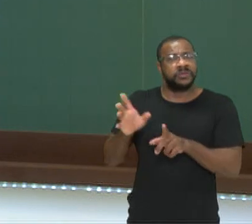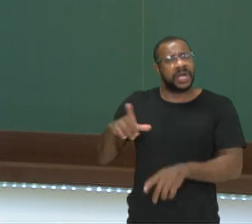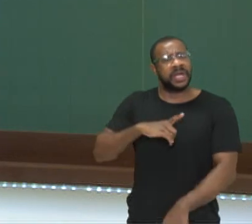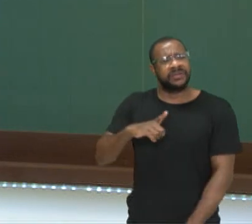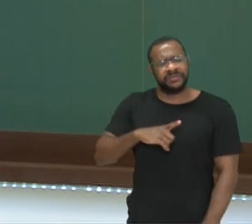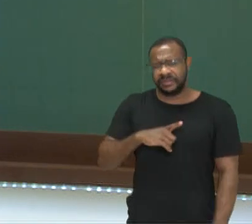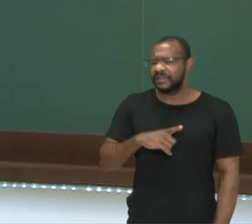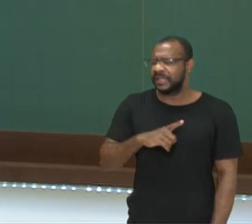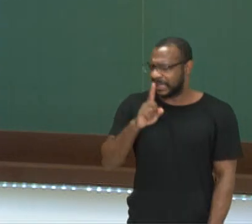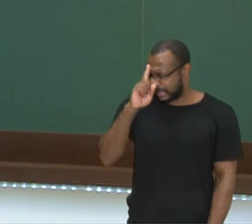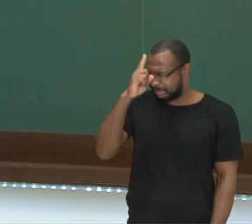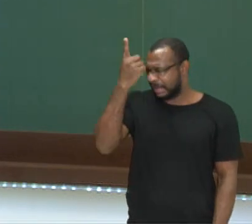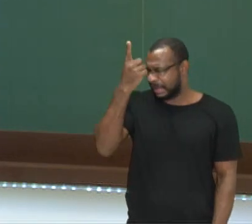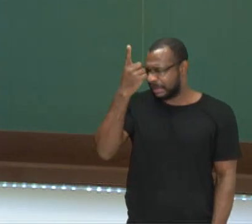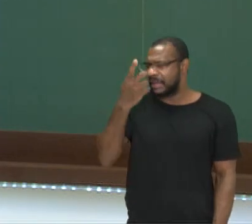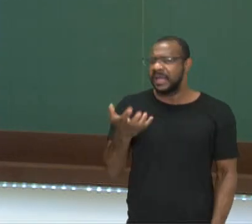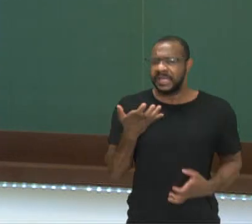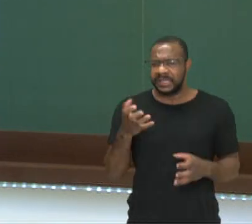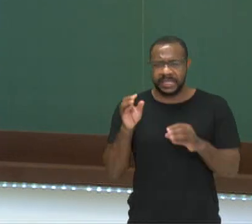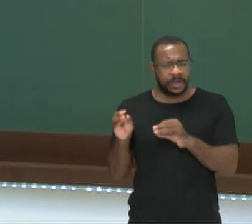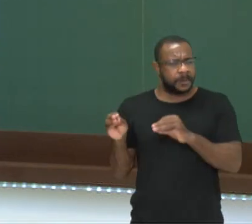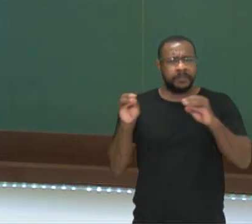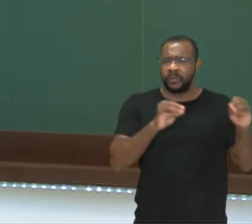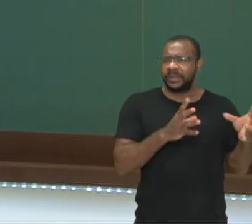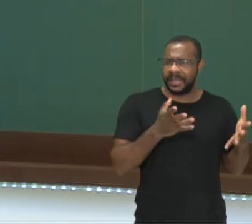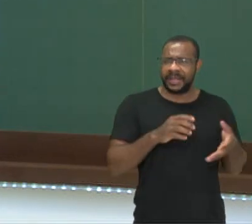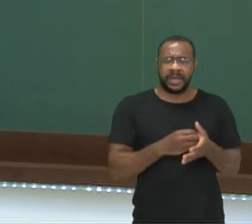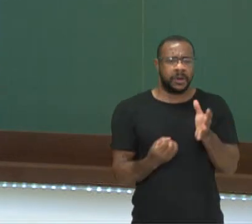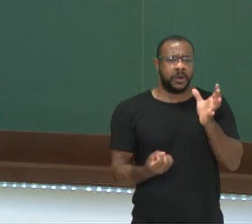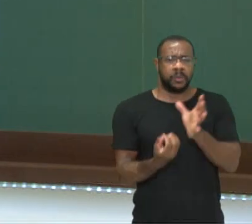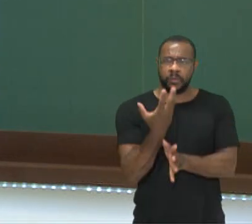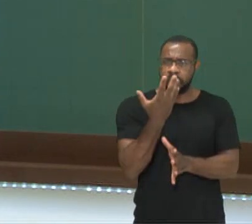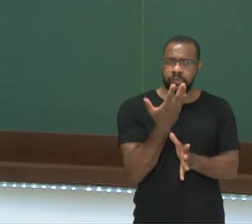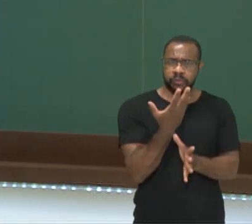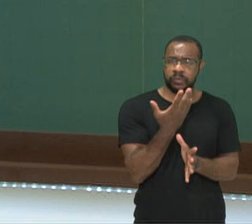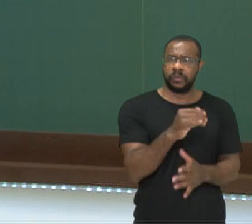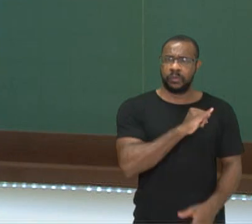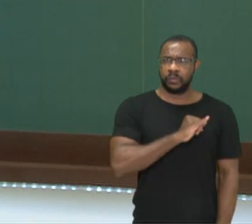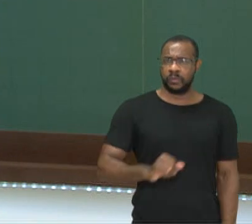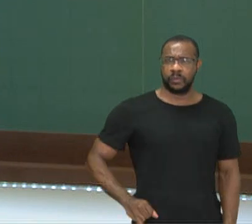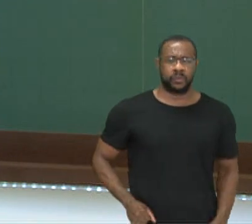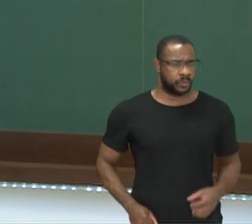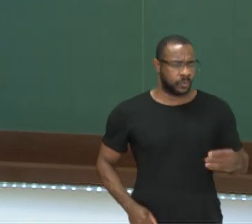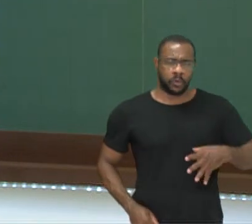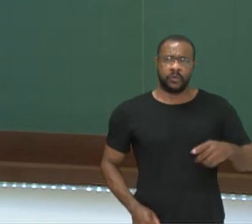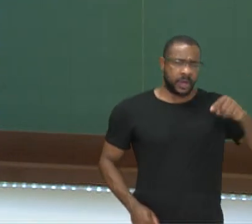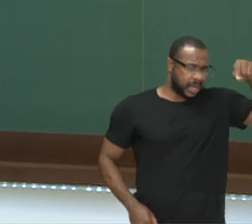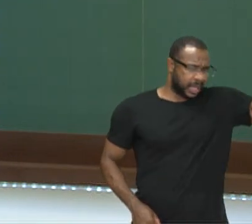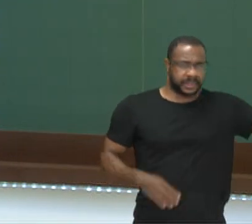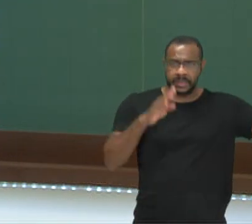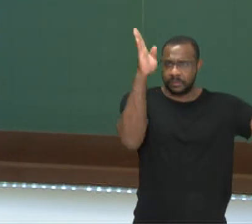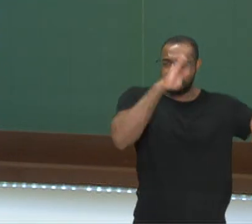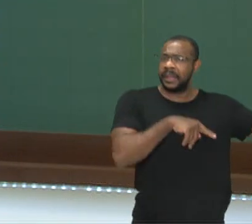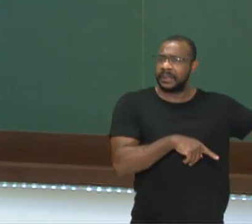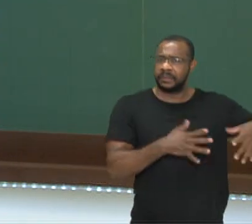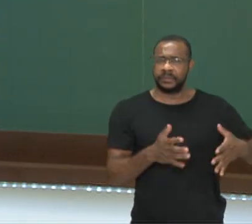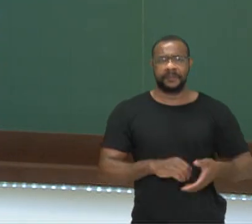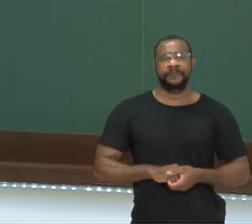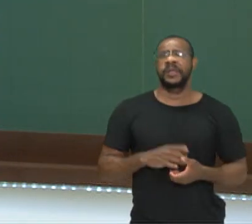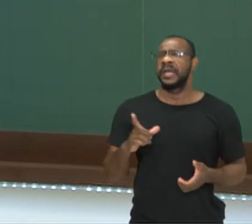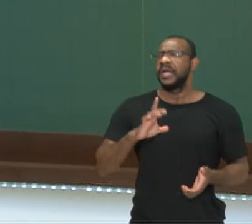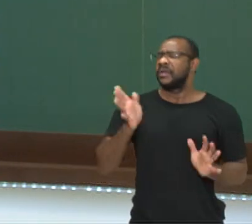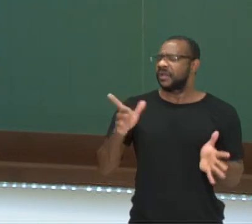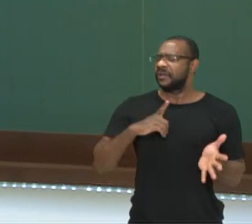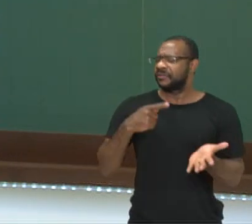essa intenção de um império ser formado. Isso já com a vinda dessa corte portuguesa,